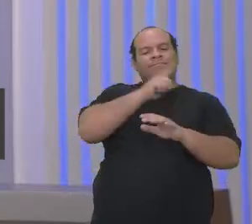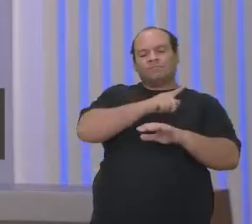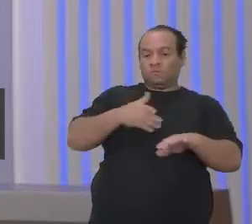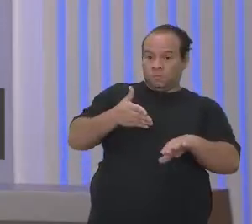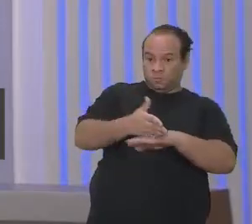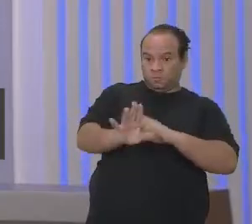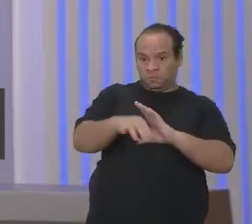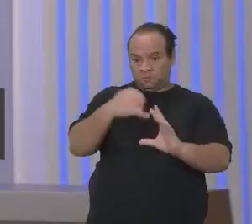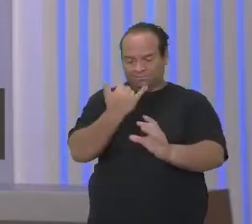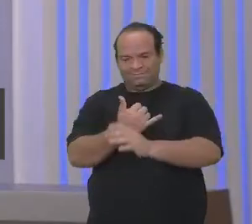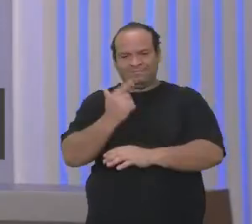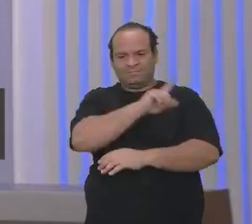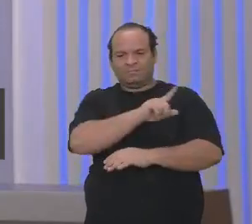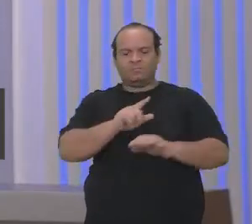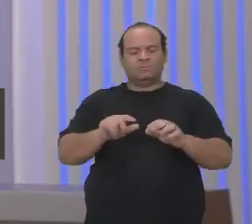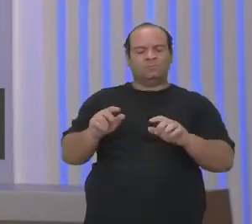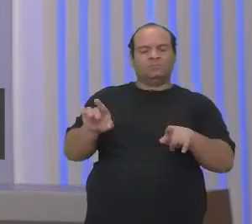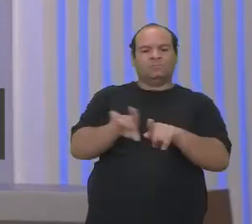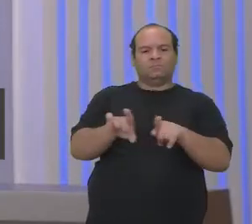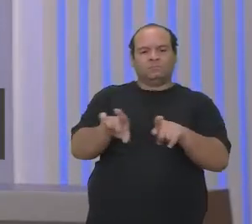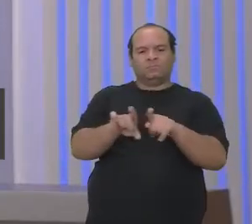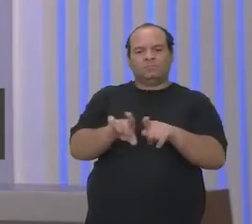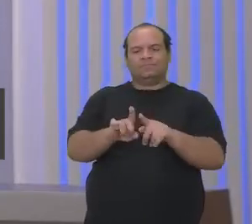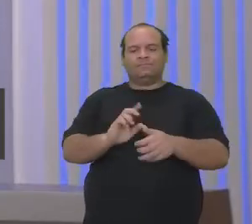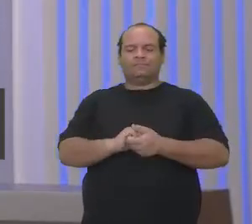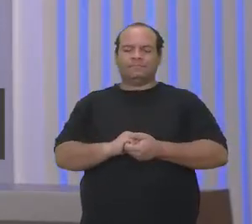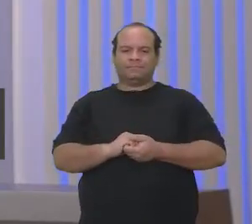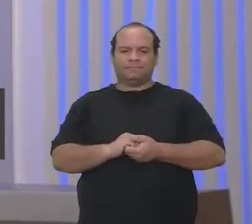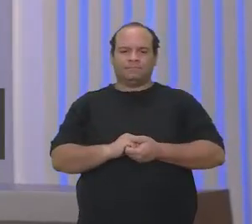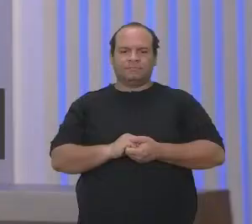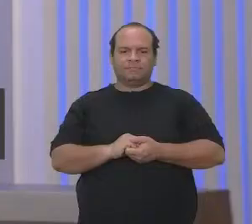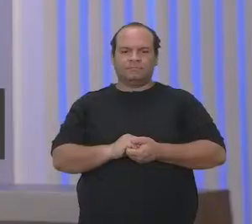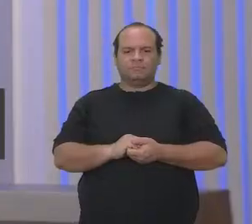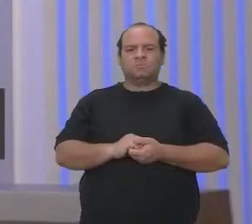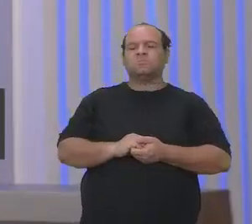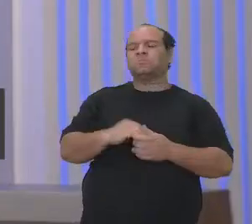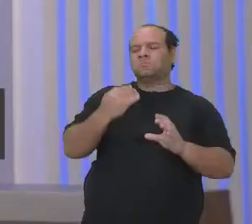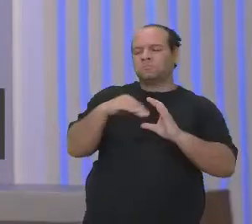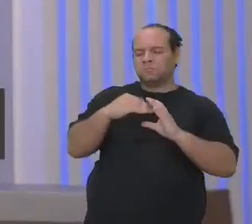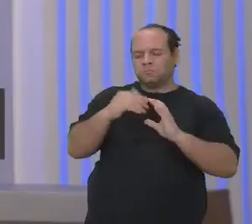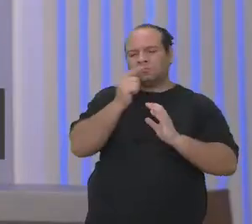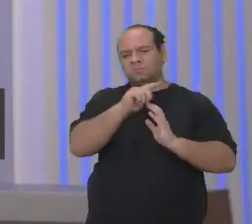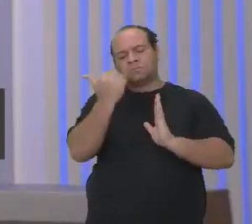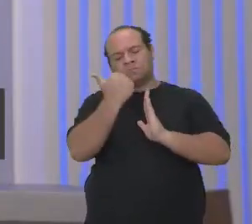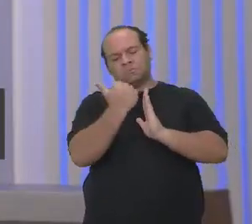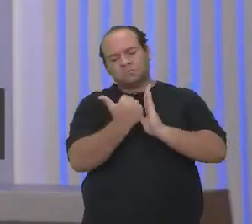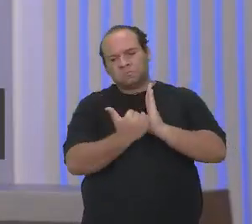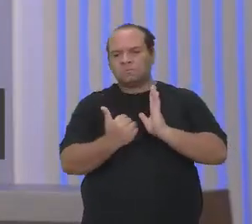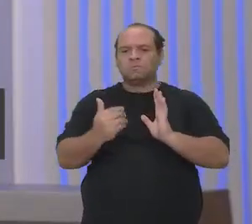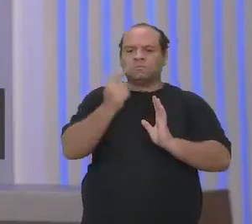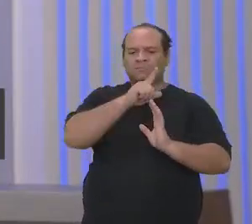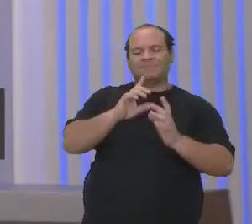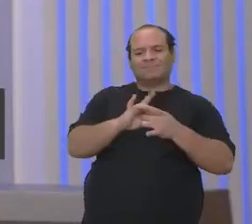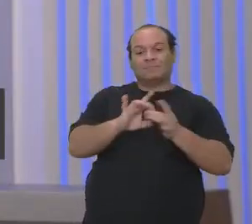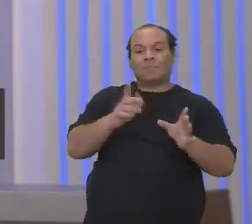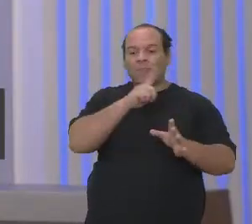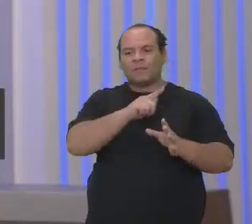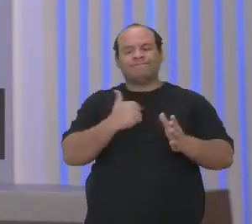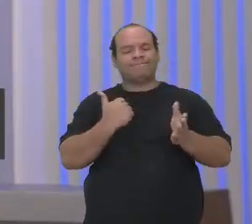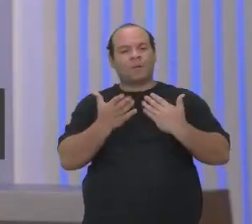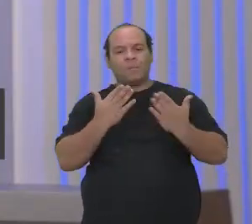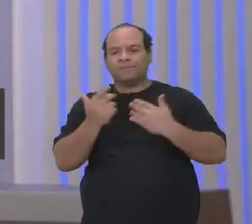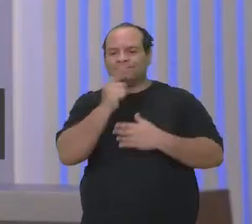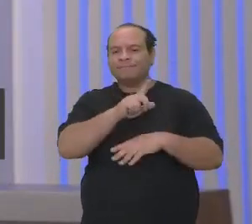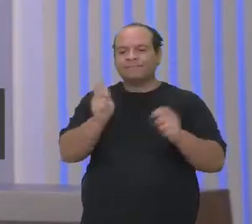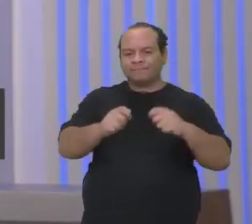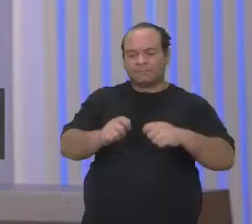no YouTube de desenvolvimento profissional. O chat, né, os comentários vão estar abertos ali para vocês